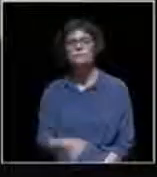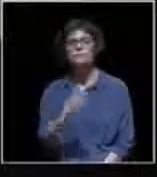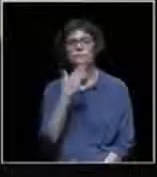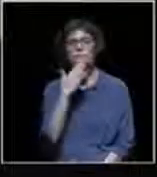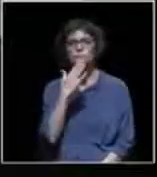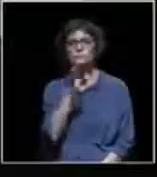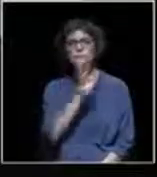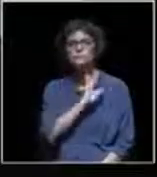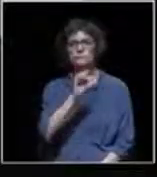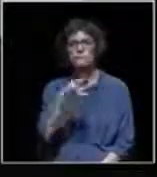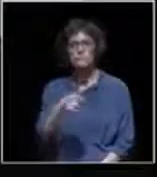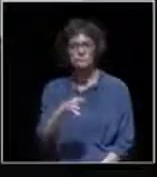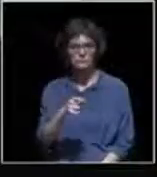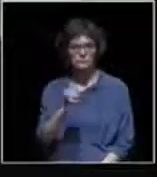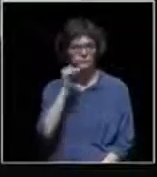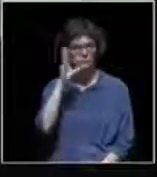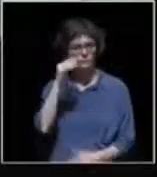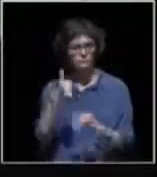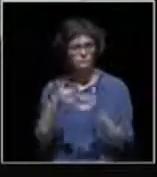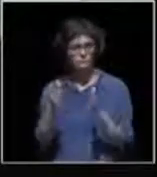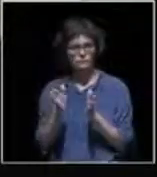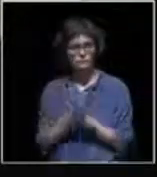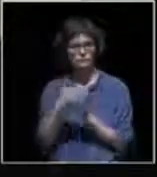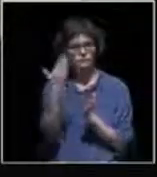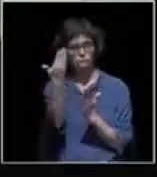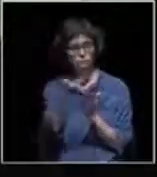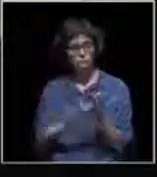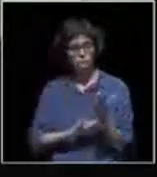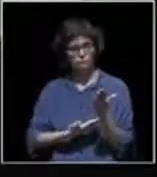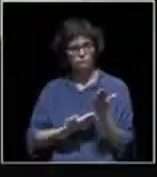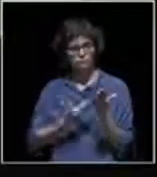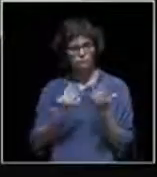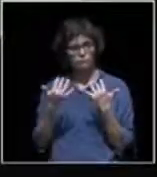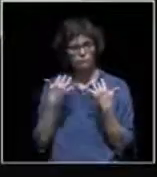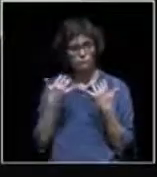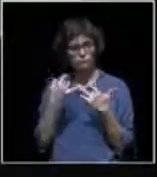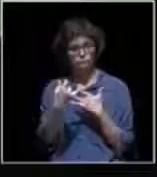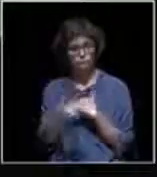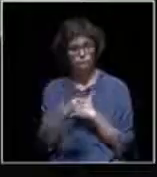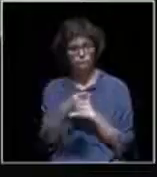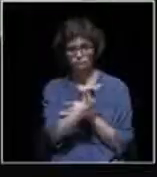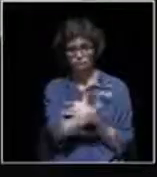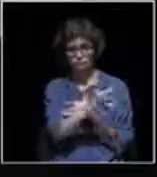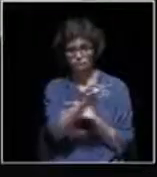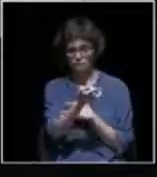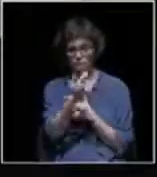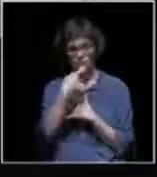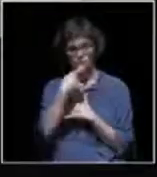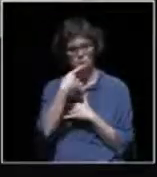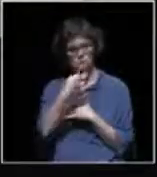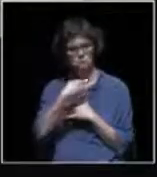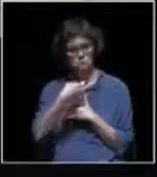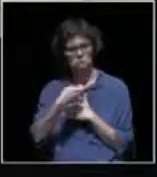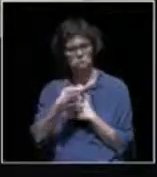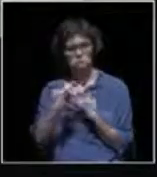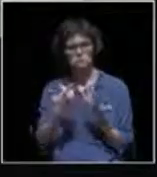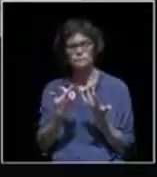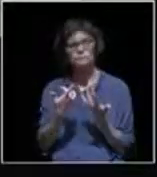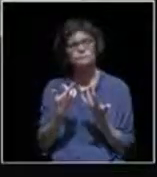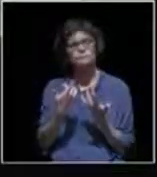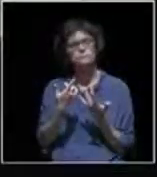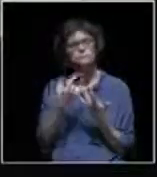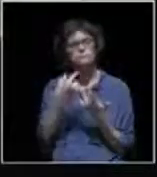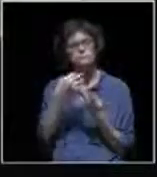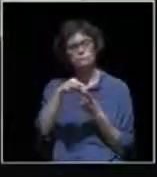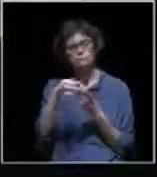Obrigado, Sr. Presidente. Muito boa tarde a todos. Perante a informação escrita do Sr. Presidente para o período de fevereiro a março de 2019, gostaríamos de colocar as seguintes observações sobre